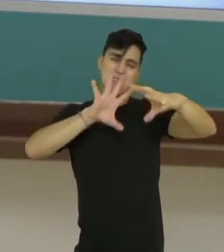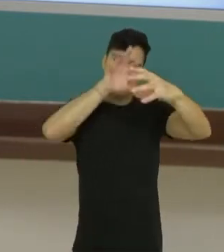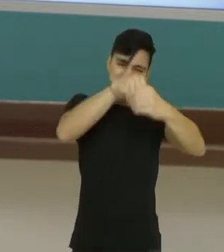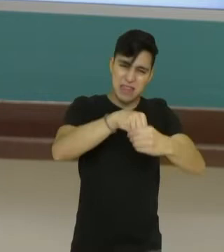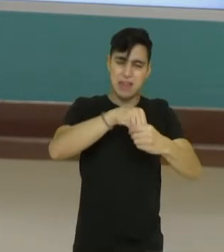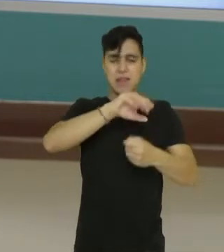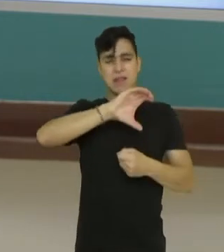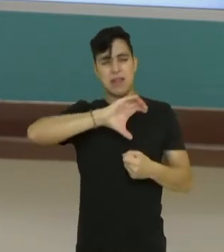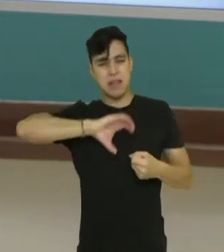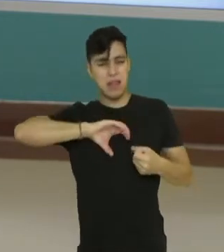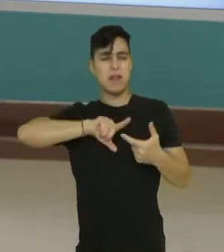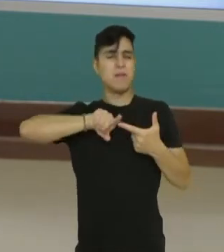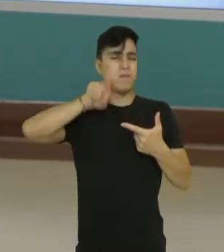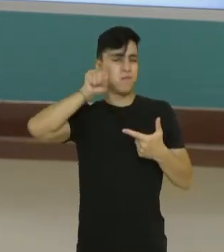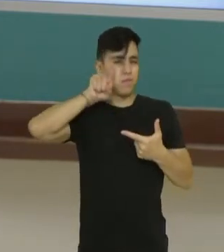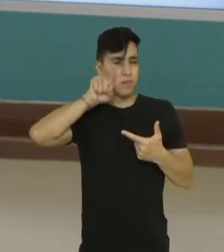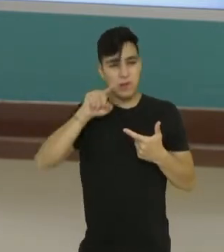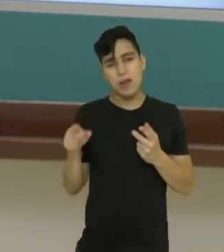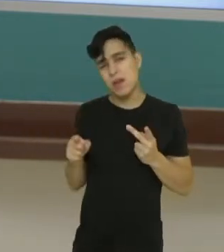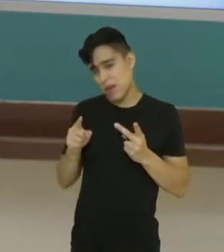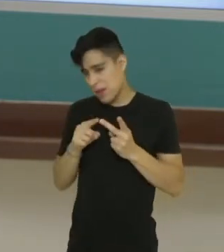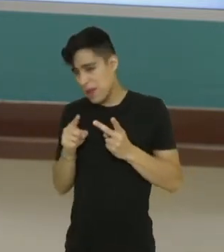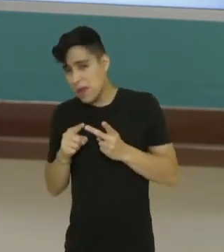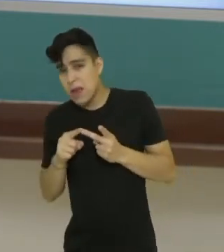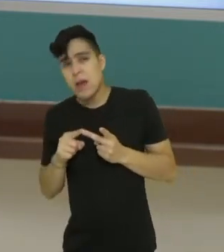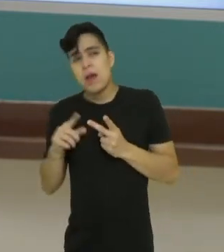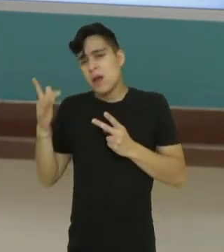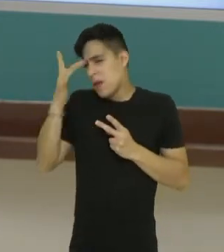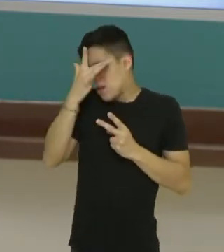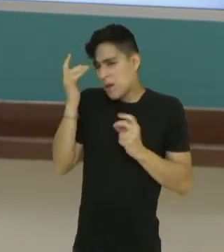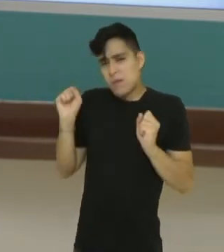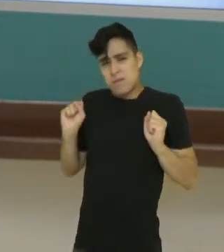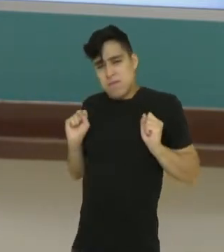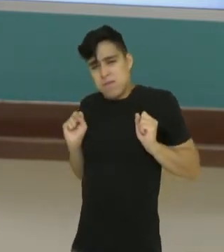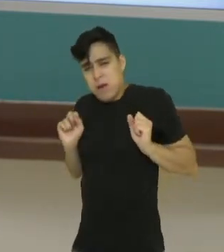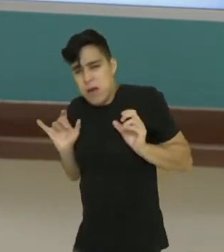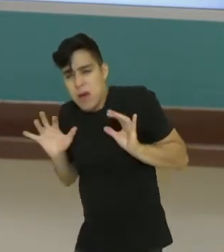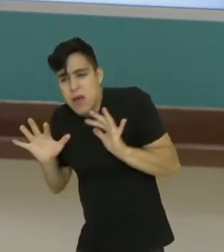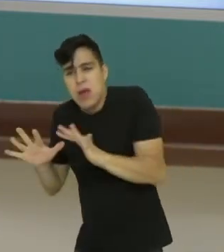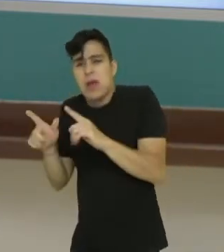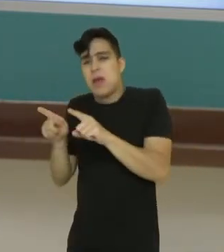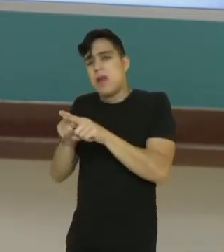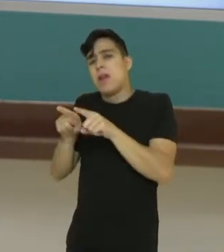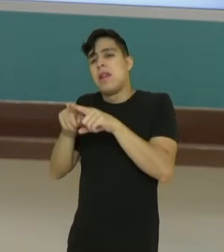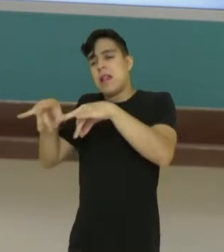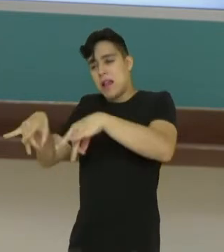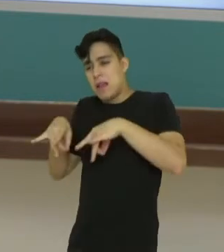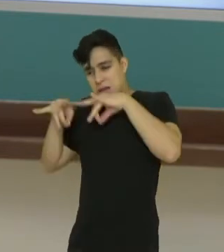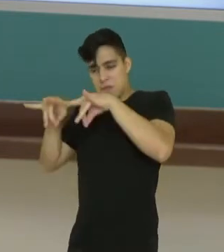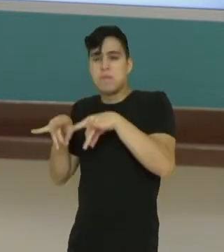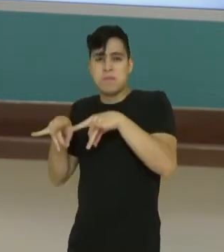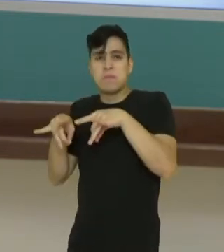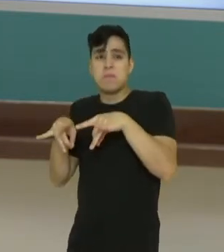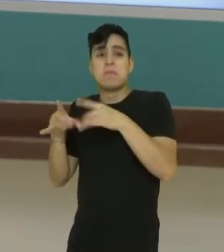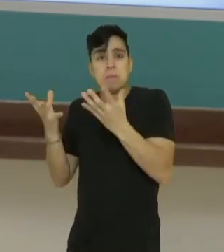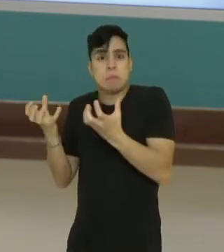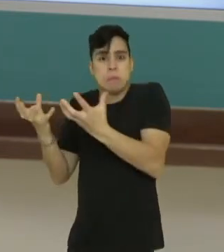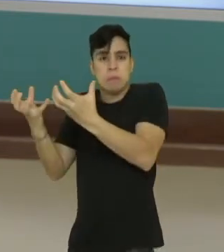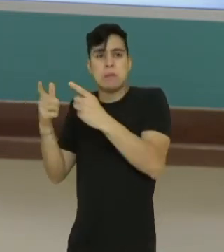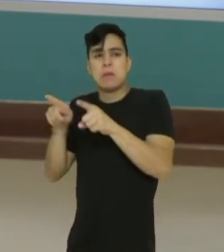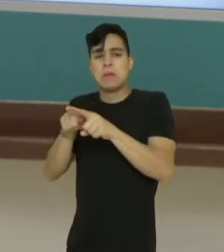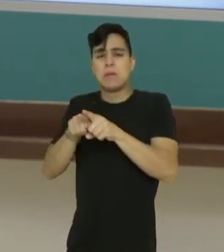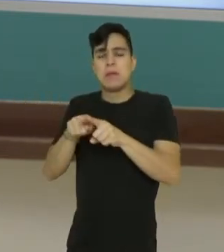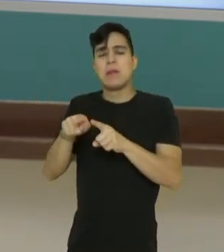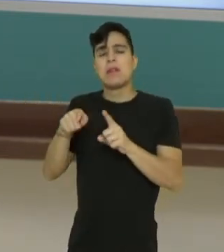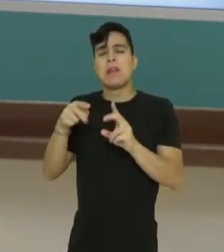Unidos. Além deles, nós temos também bastante número de imigrantes na atualidade indo para a Austrália e a Nova